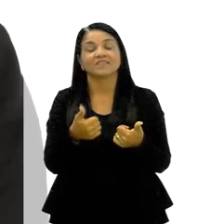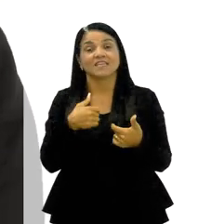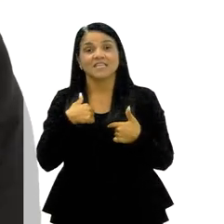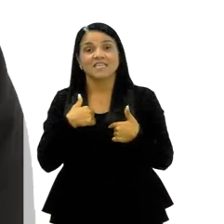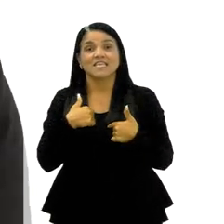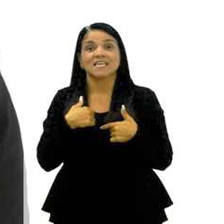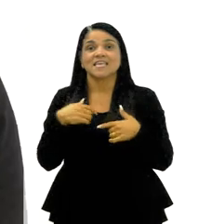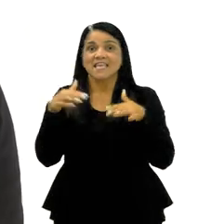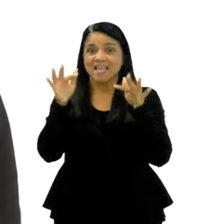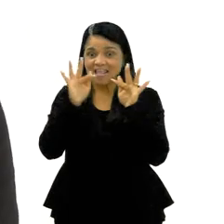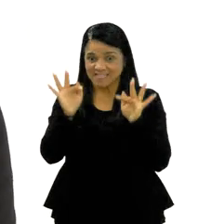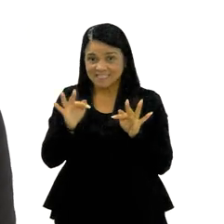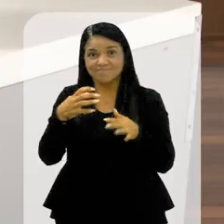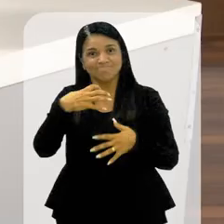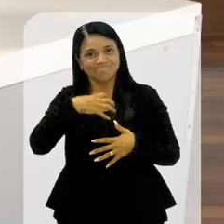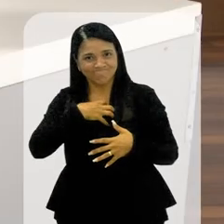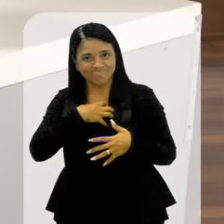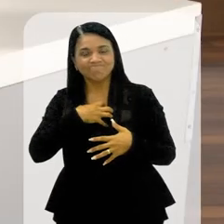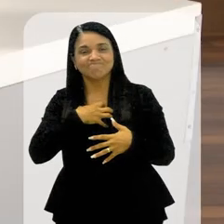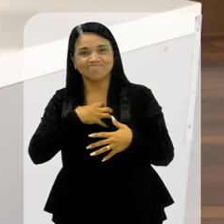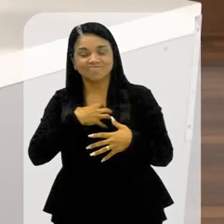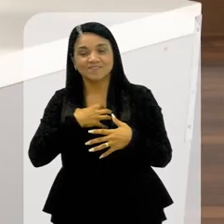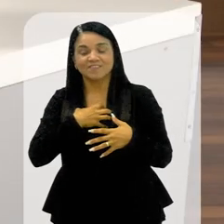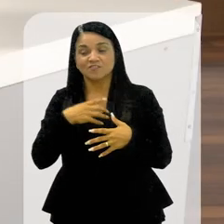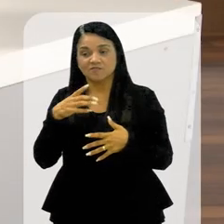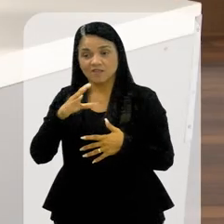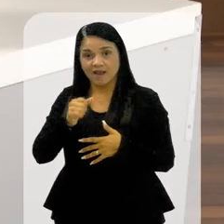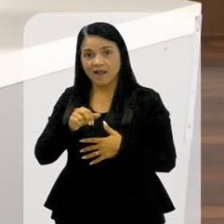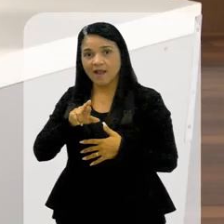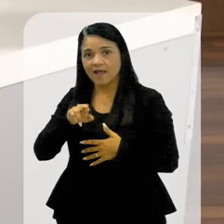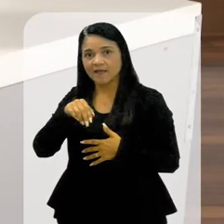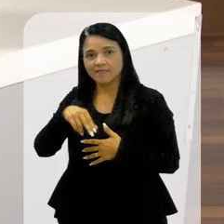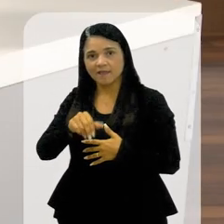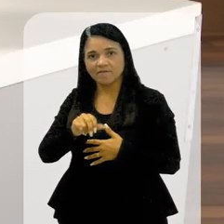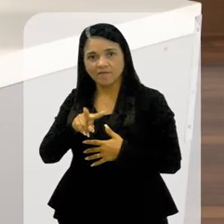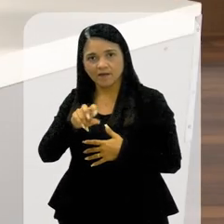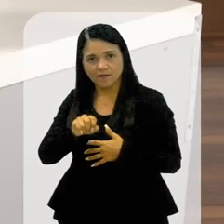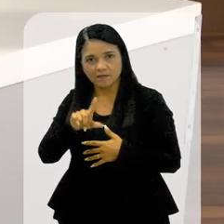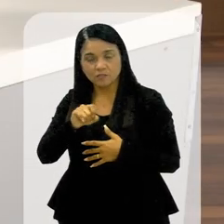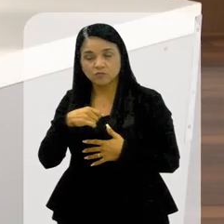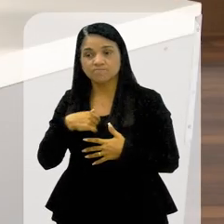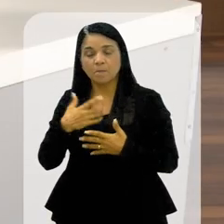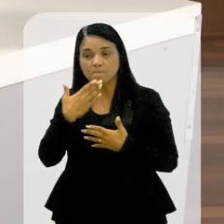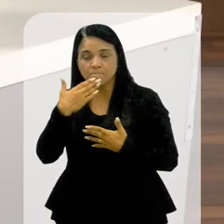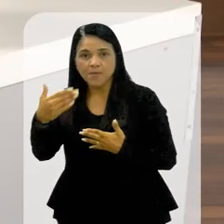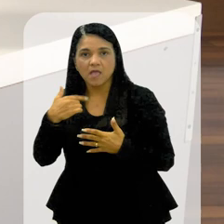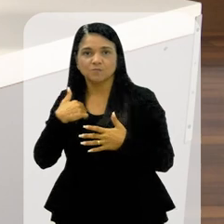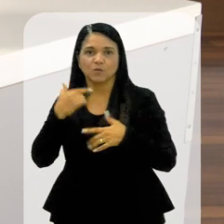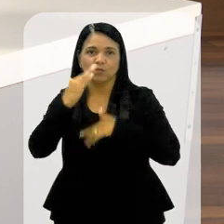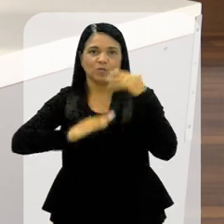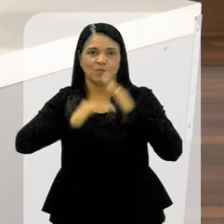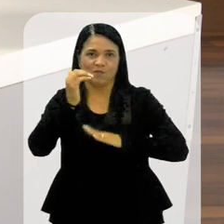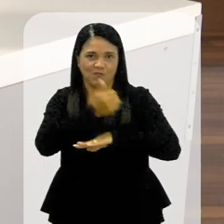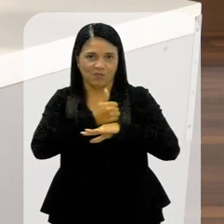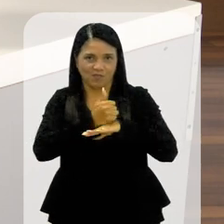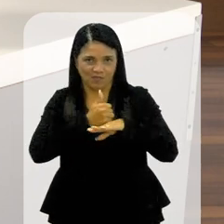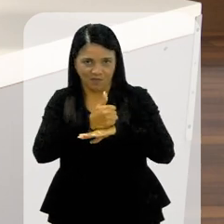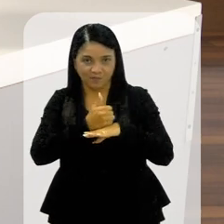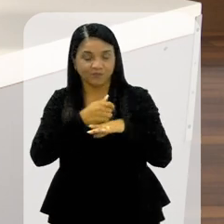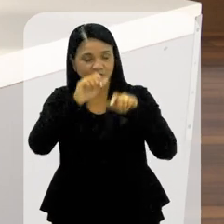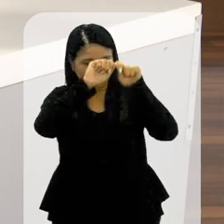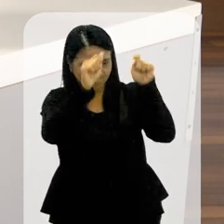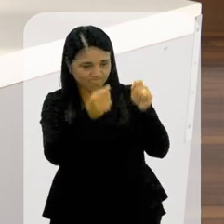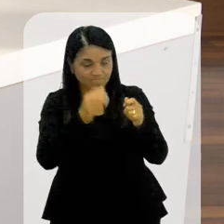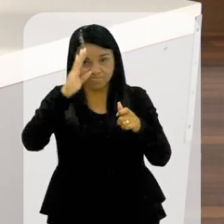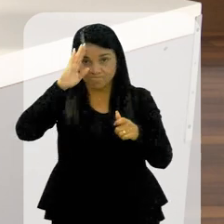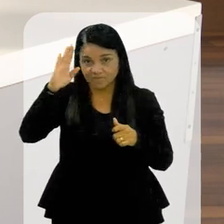tenho, felizmente, os carnavalescos querem a minha mão nas peças principais. Não tem jeito, eu tenho que fazer as peças